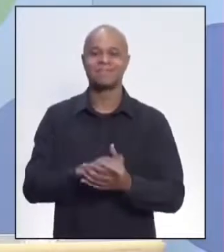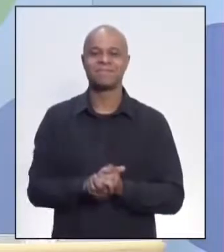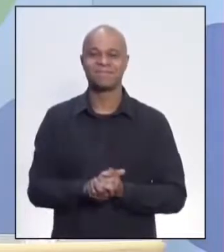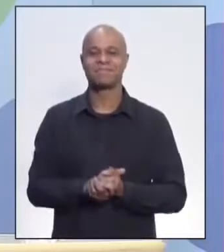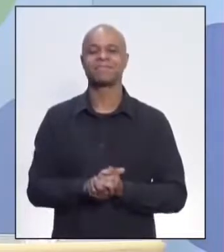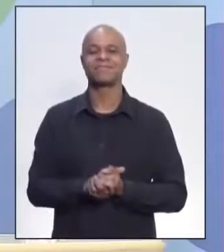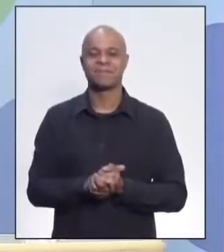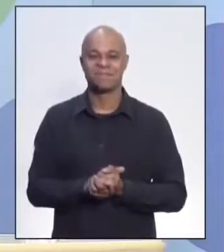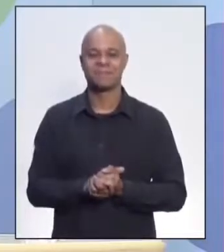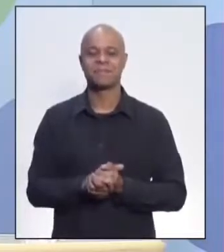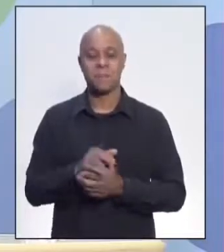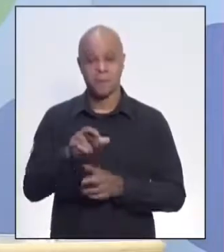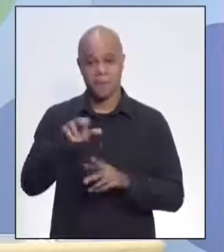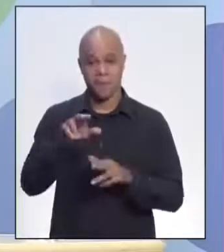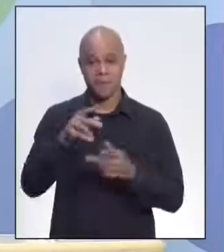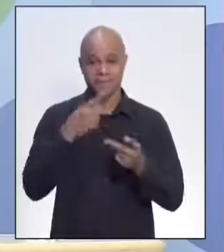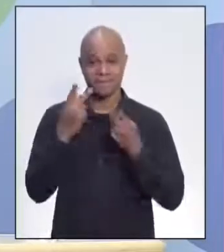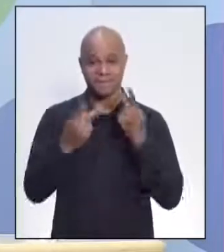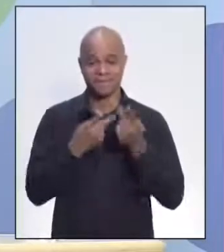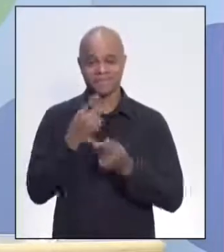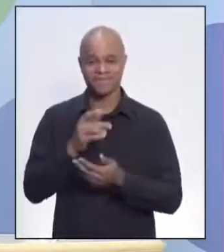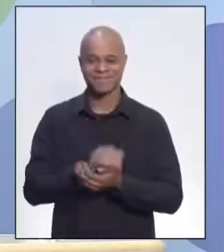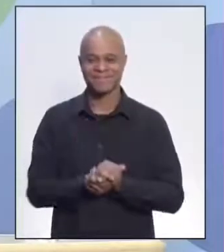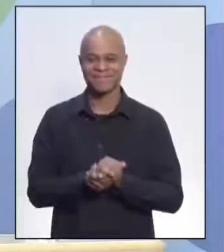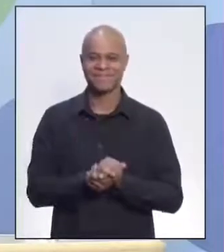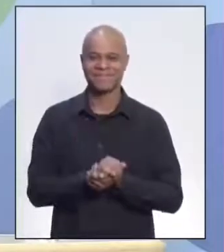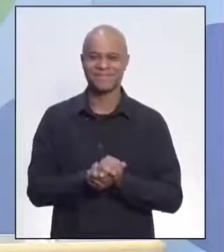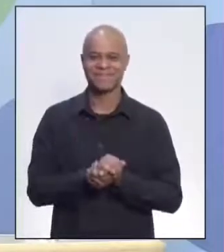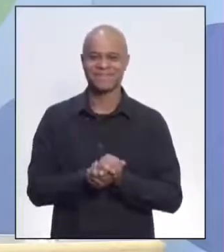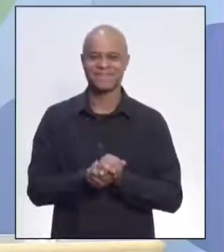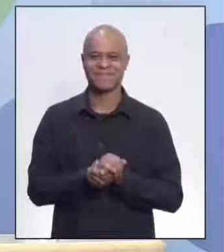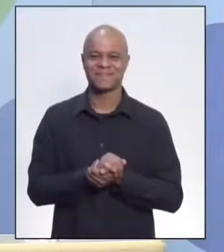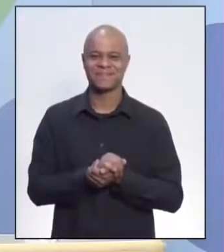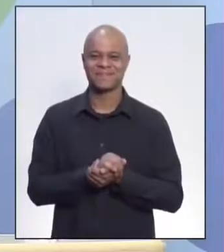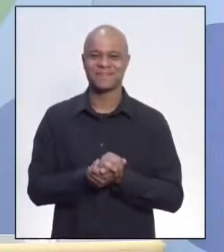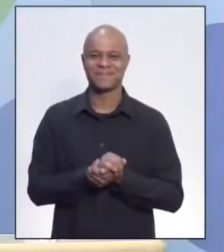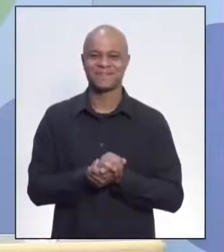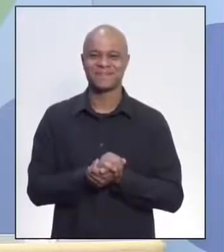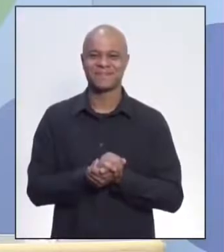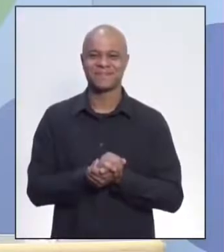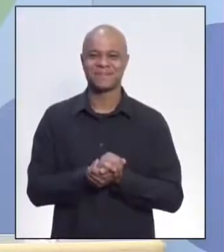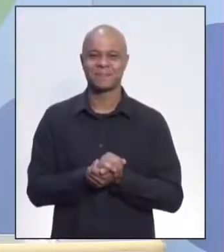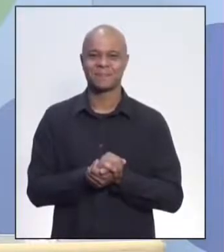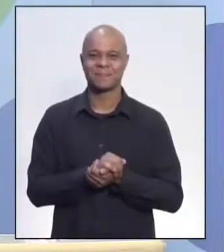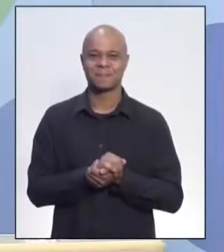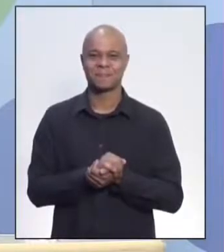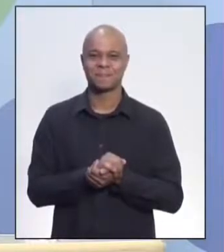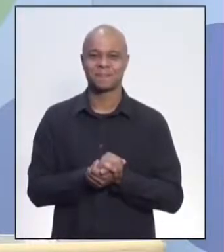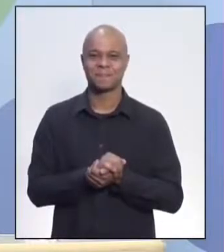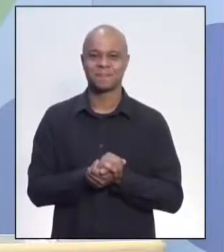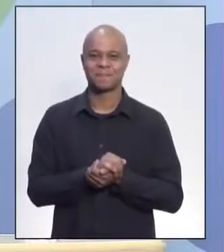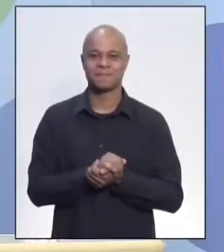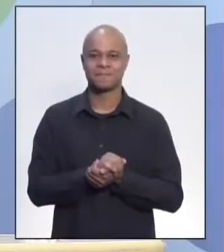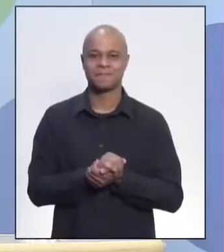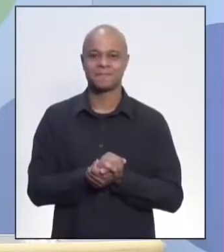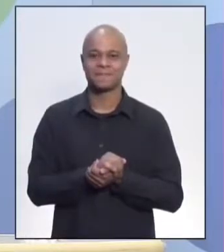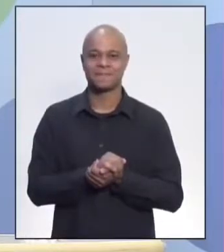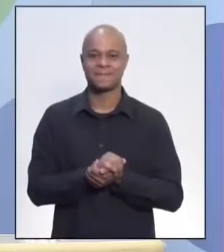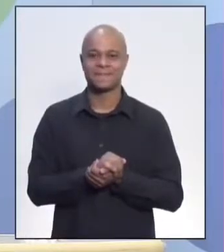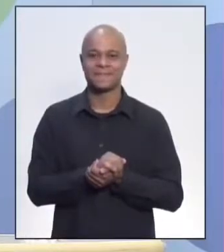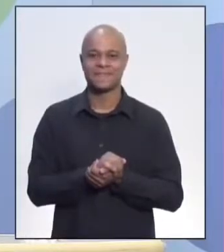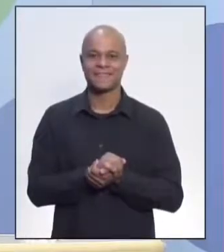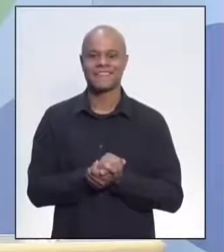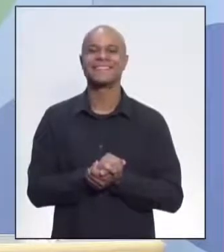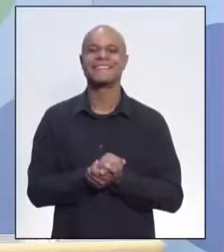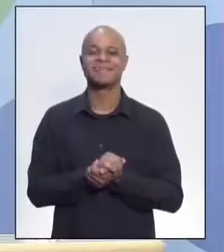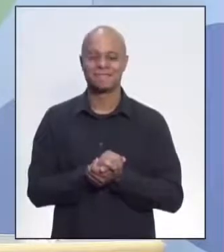né, cita a mesma coisa, espaço ocupado e o tempo, né, que leva aí para a execução de cada movimento.